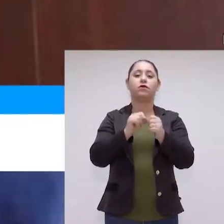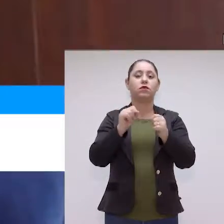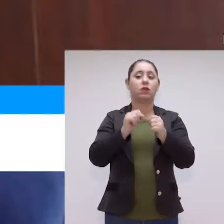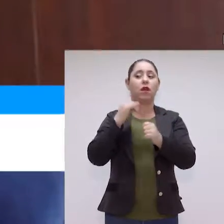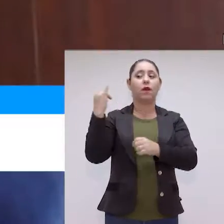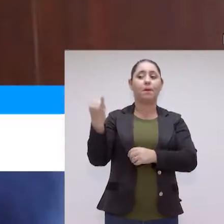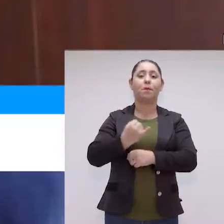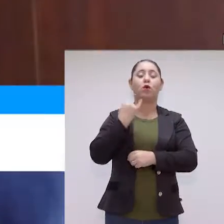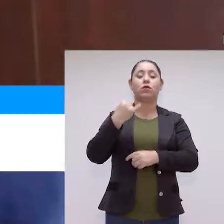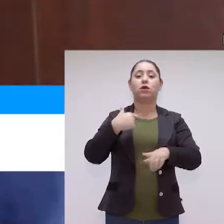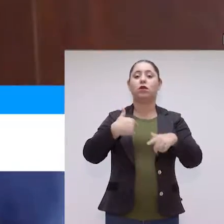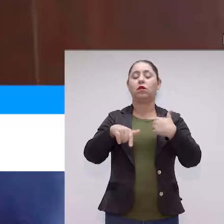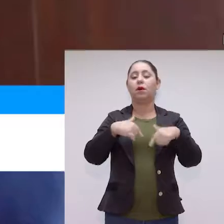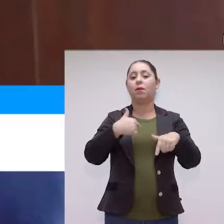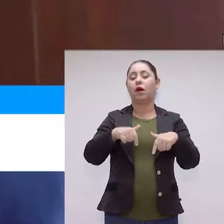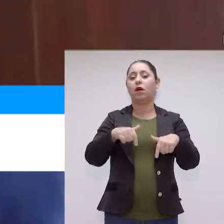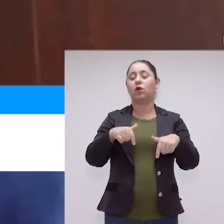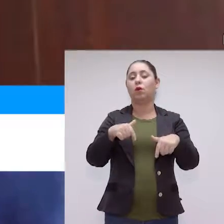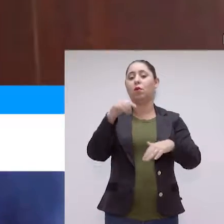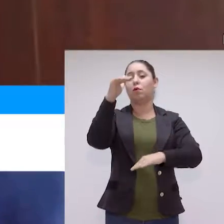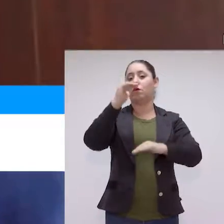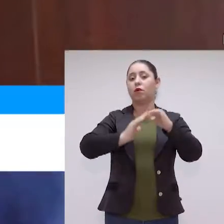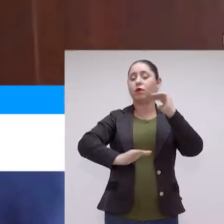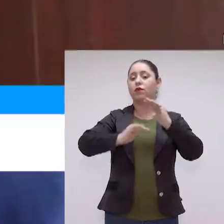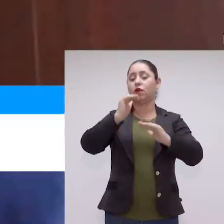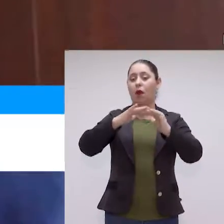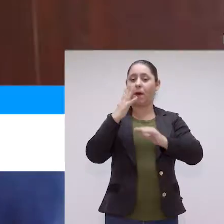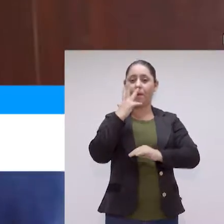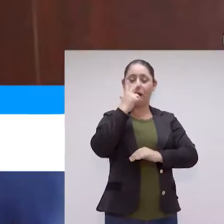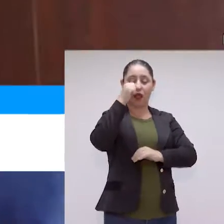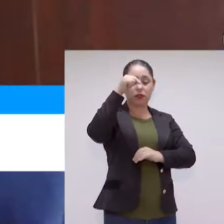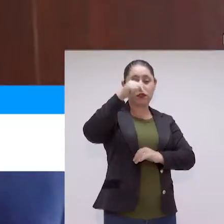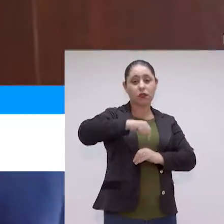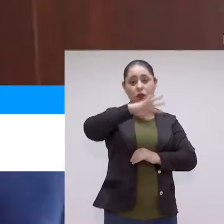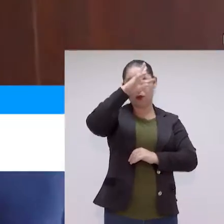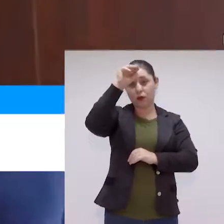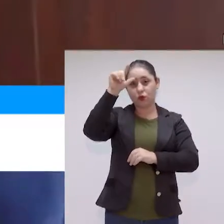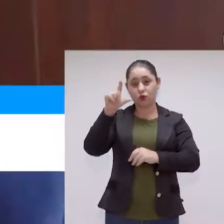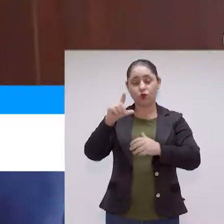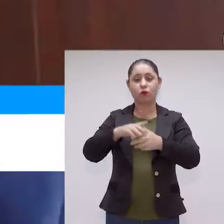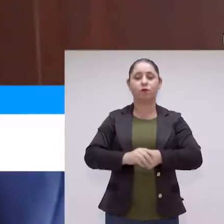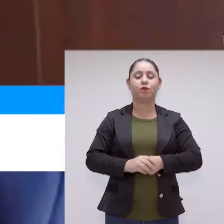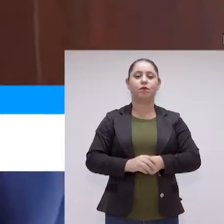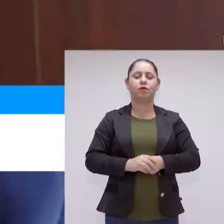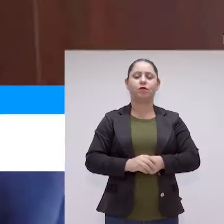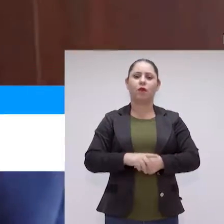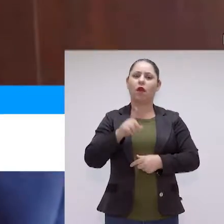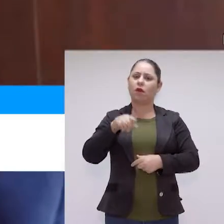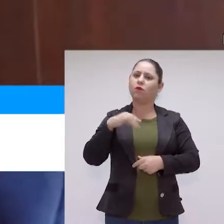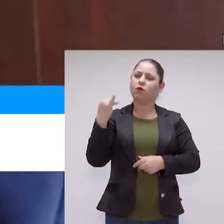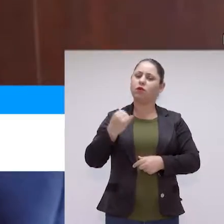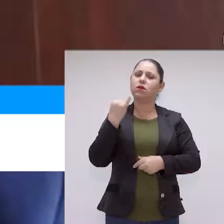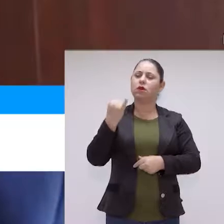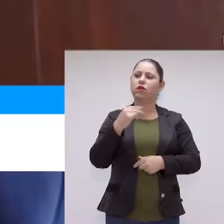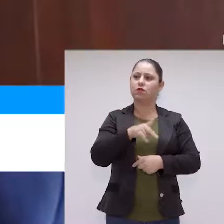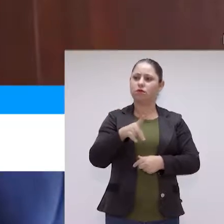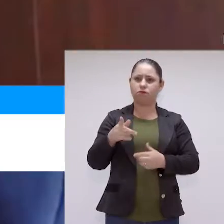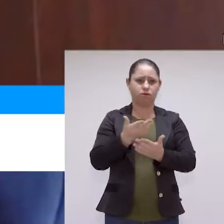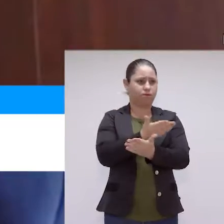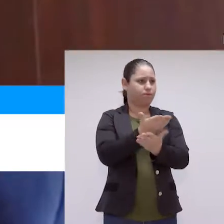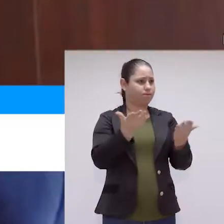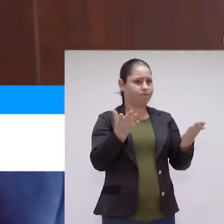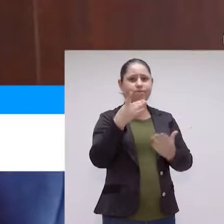tornar essencial as atividades desenvolvidas pelos profissionais da beleza aqui do Mato Grosso do Sul. Importante anotar,